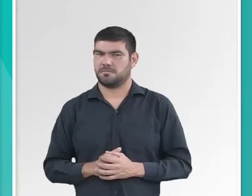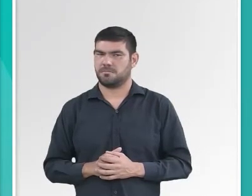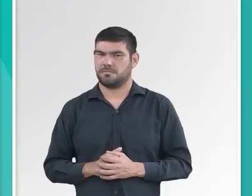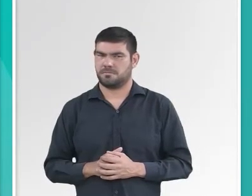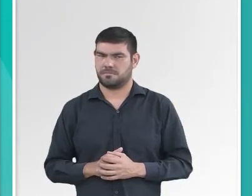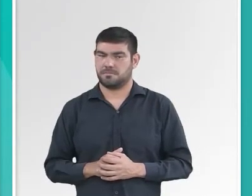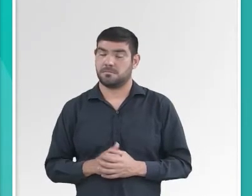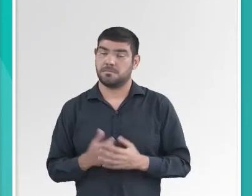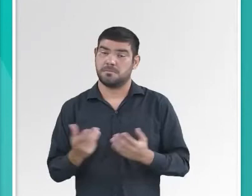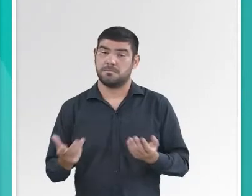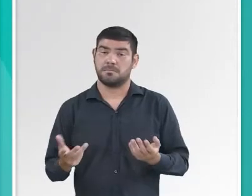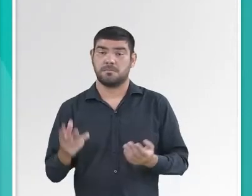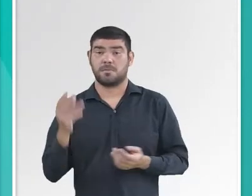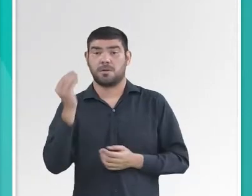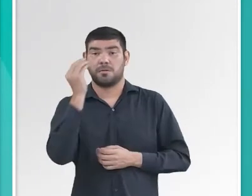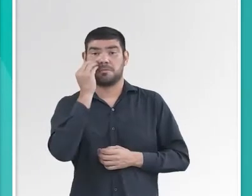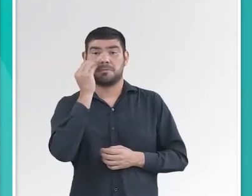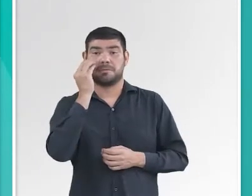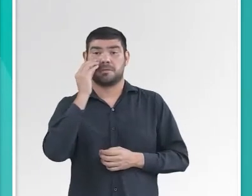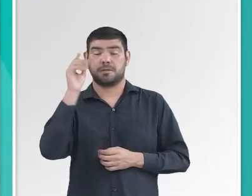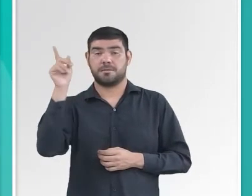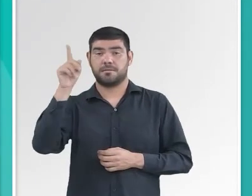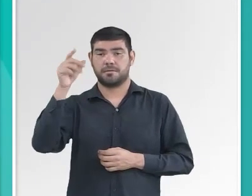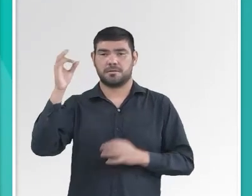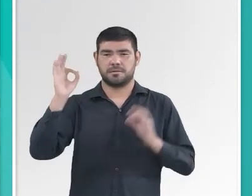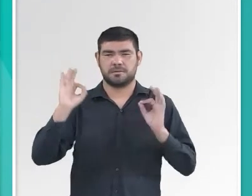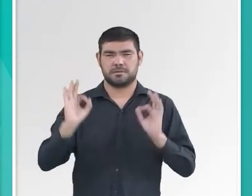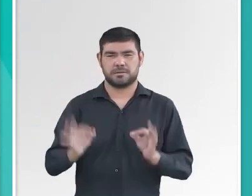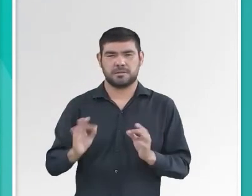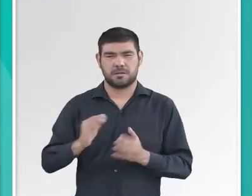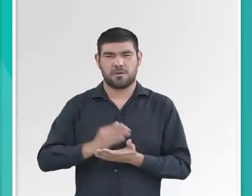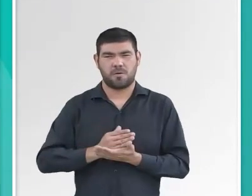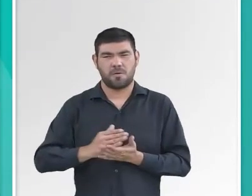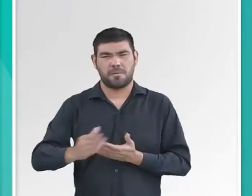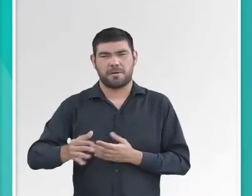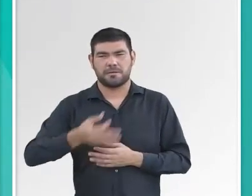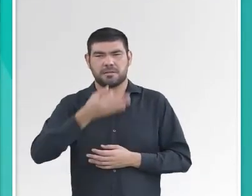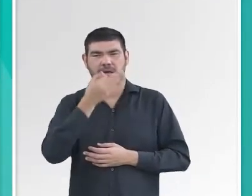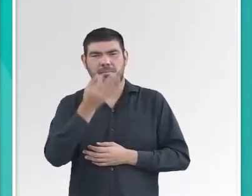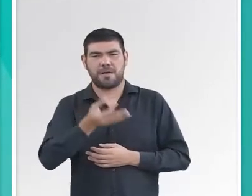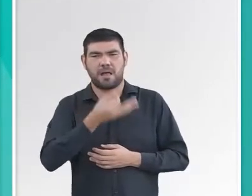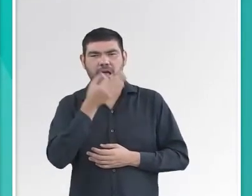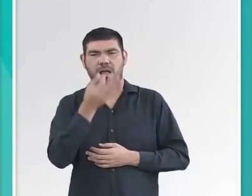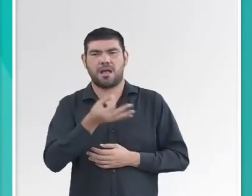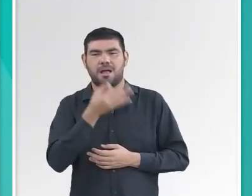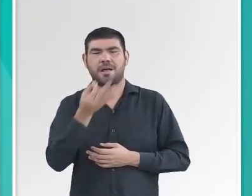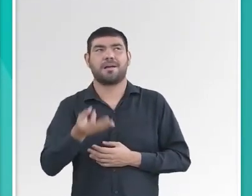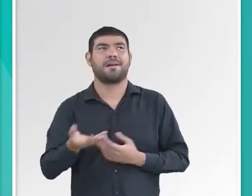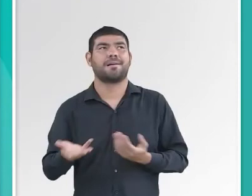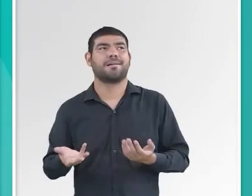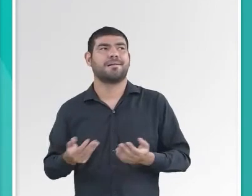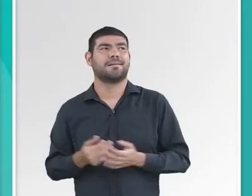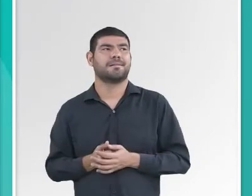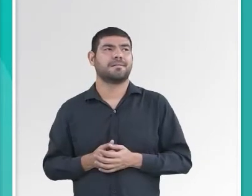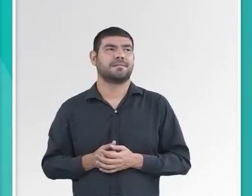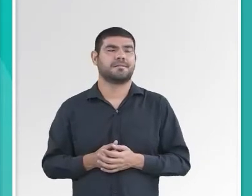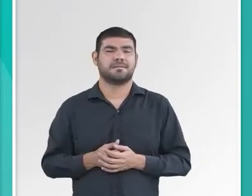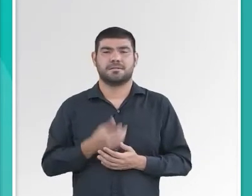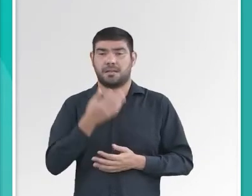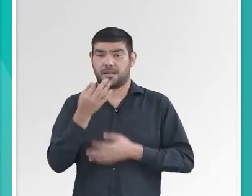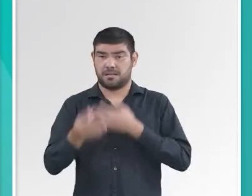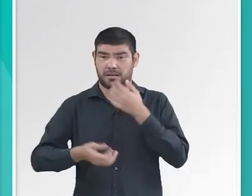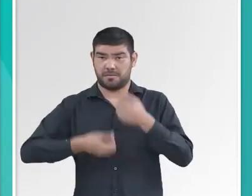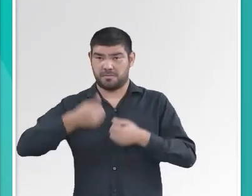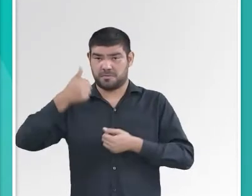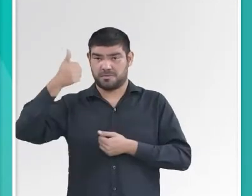Então, pessoal, observe que exatamente no momento em que ele começa a falar para a gente, né, as críticas positivas,